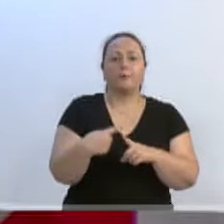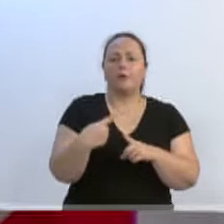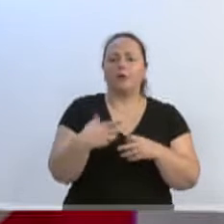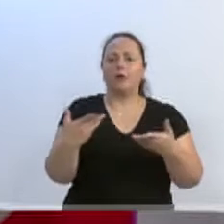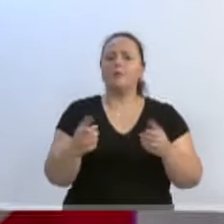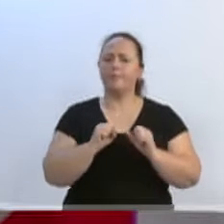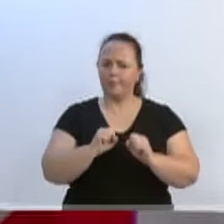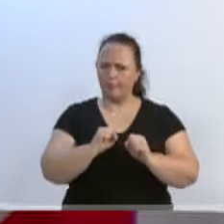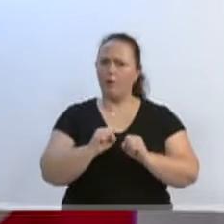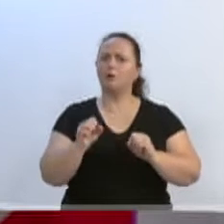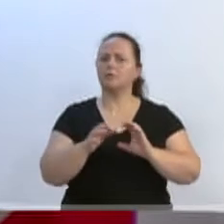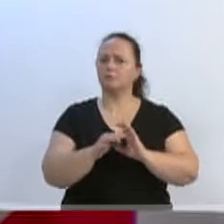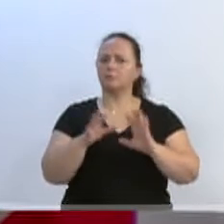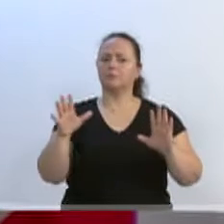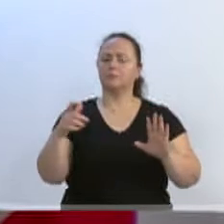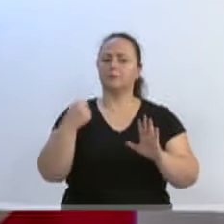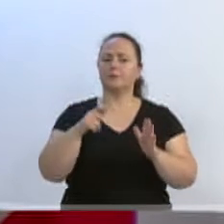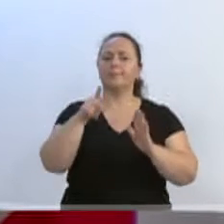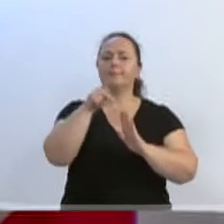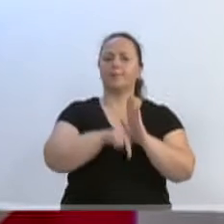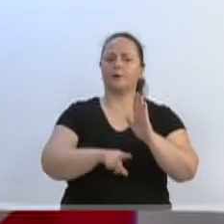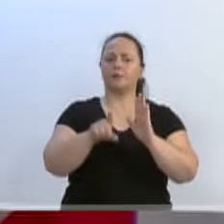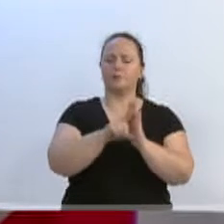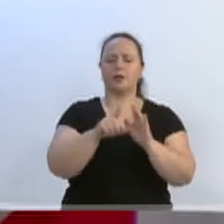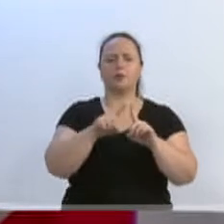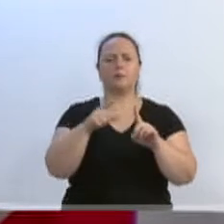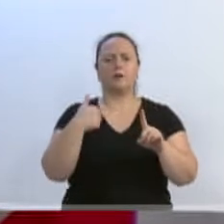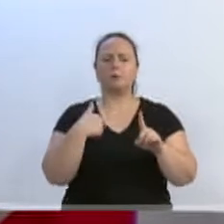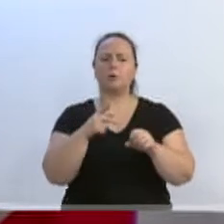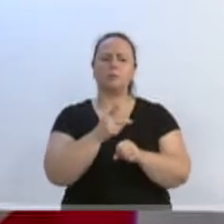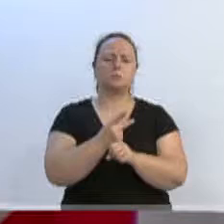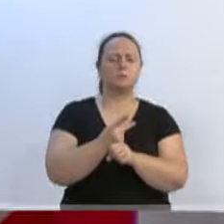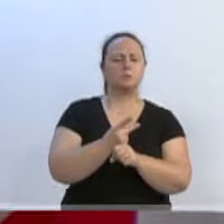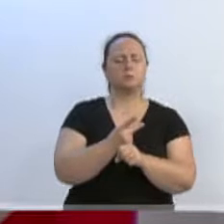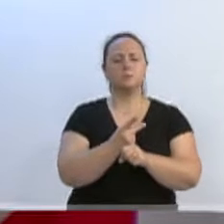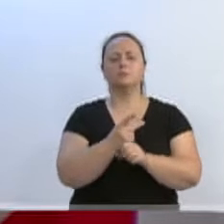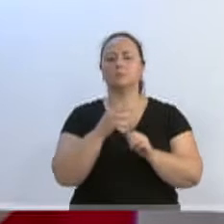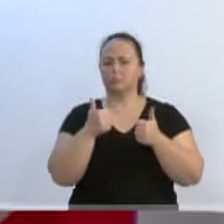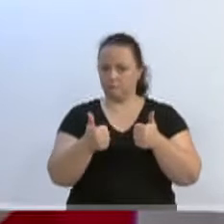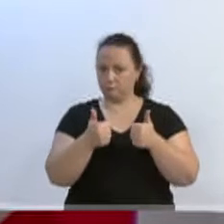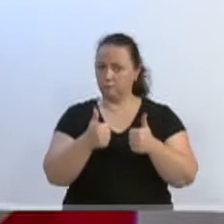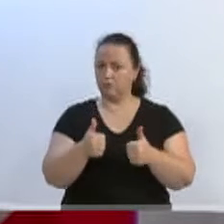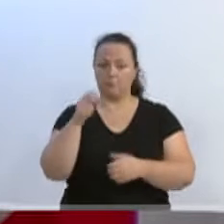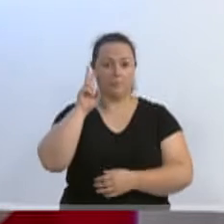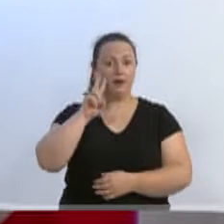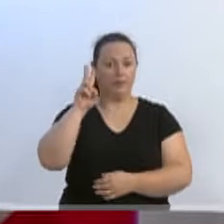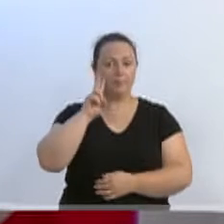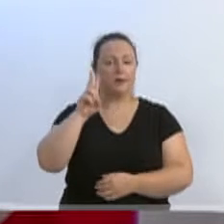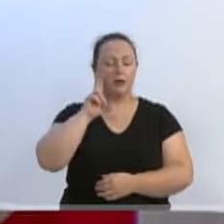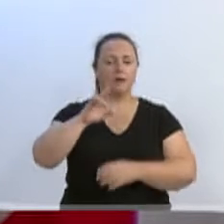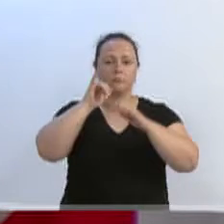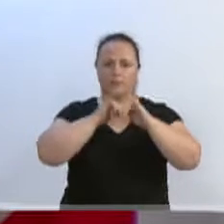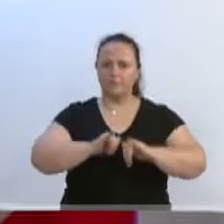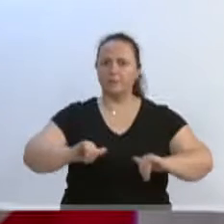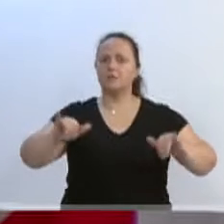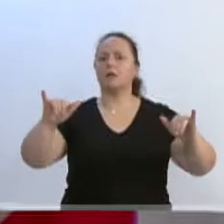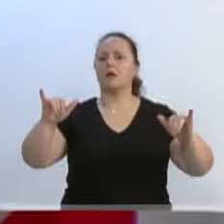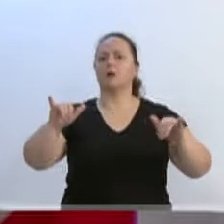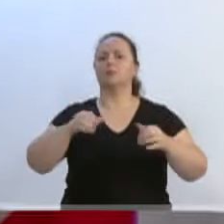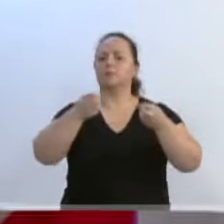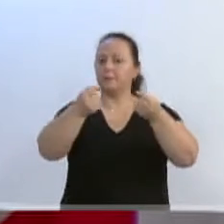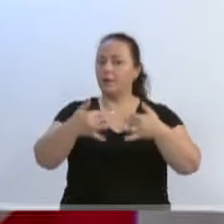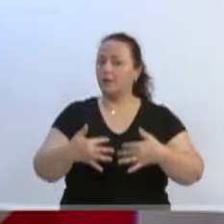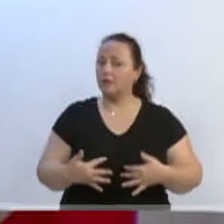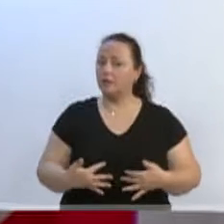para que nós entrássemos com um projeto de lei e aí pesquisando eu achei então vale a pena estar lembrando está comunicando está falando